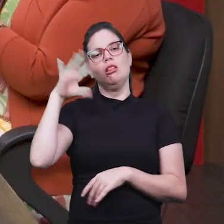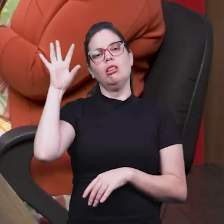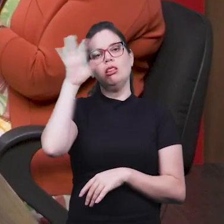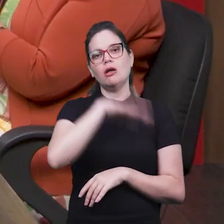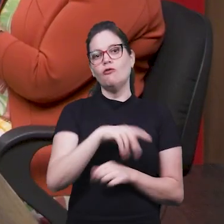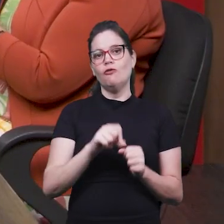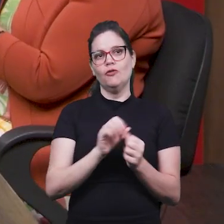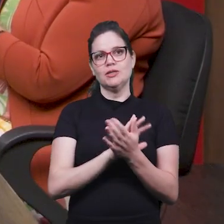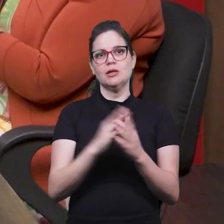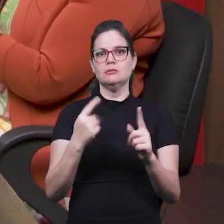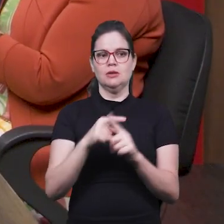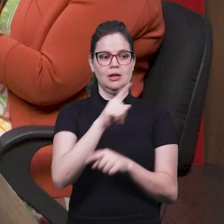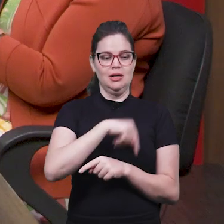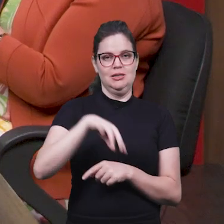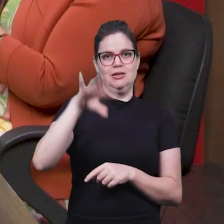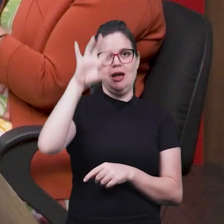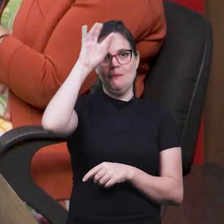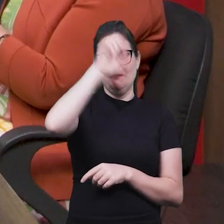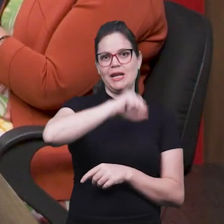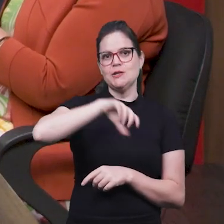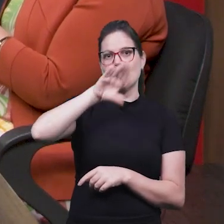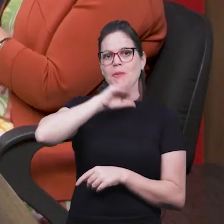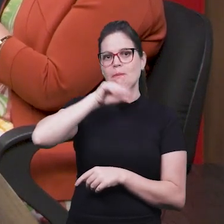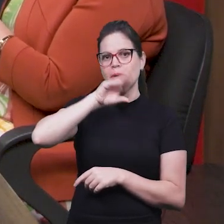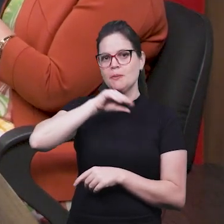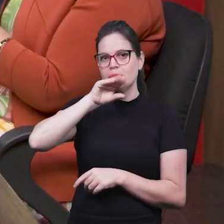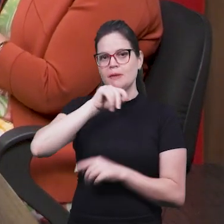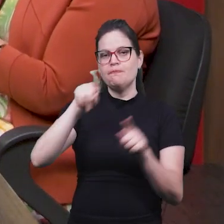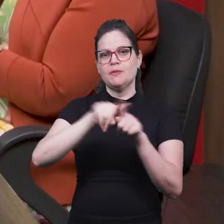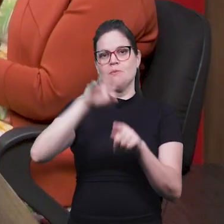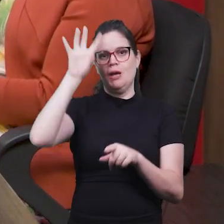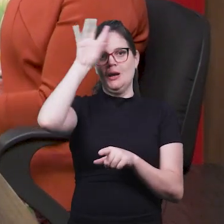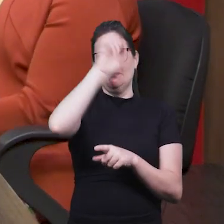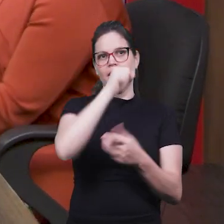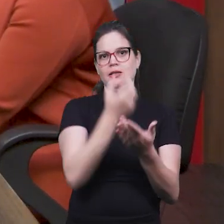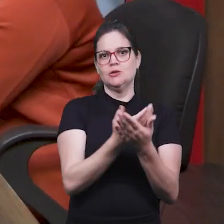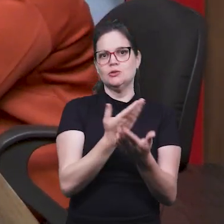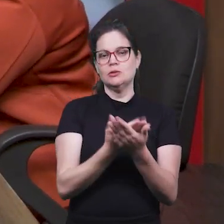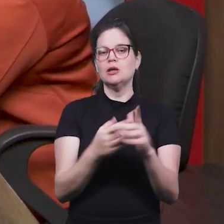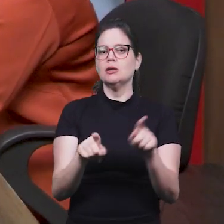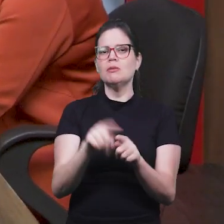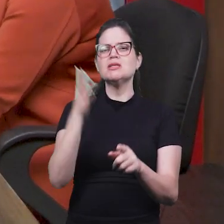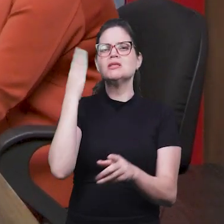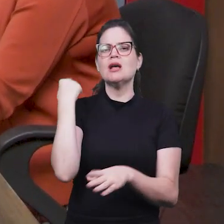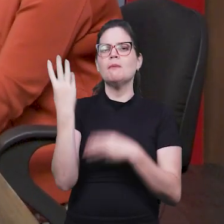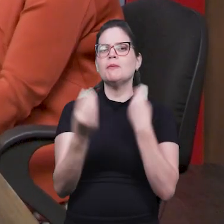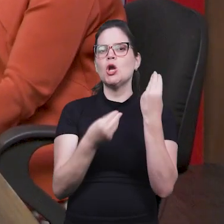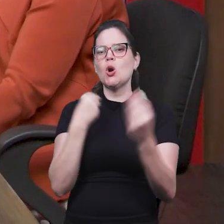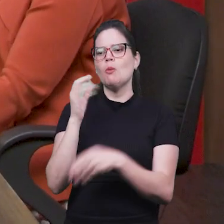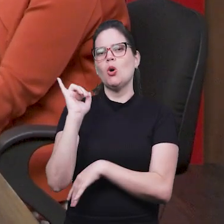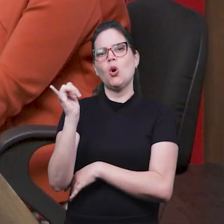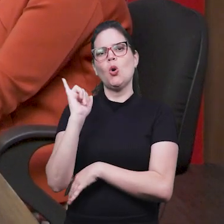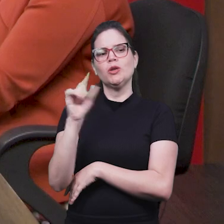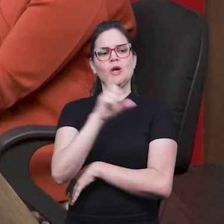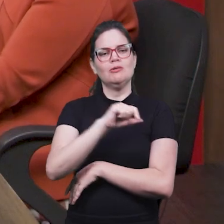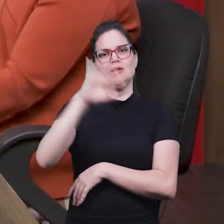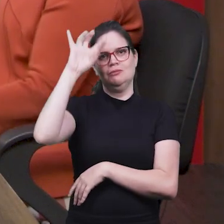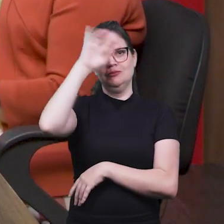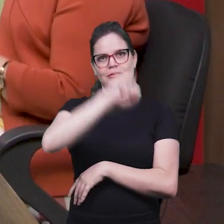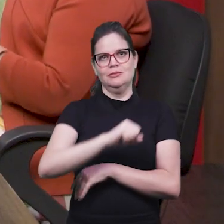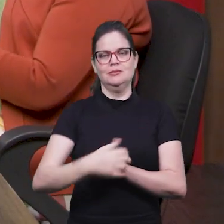falar, além de aprender a estudar, elas aprendem a falar sobre aquilo que elas estão estudando. Agora, a né?